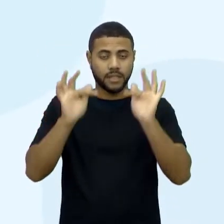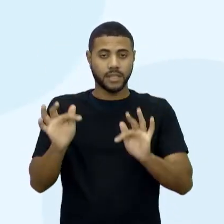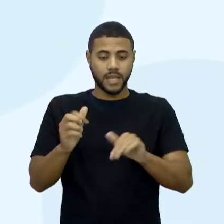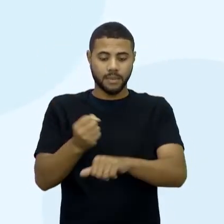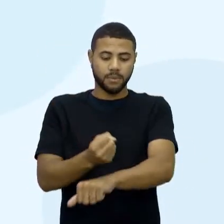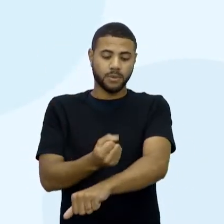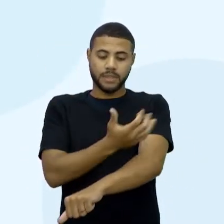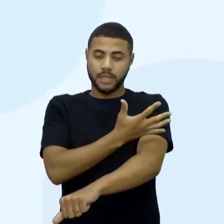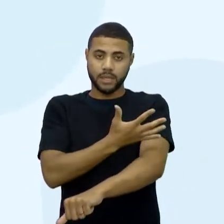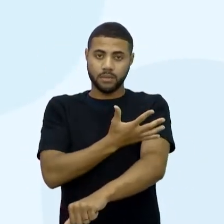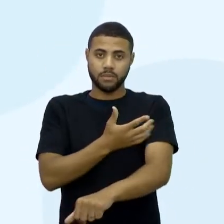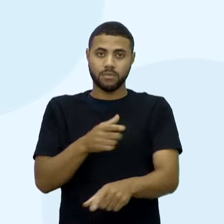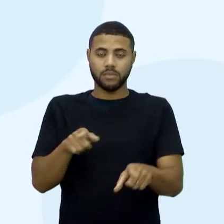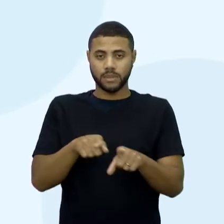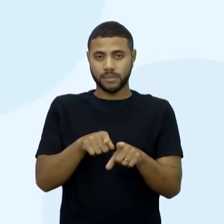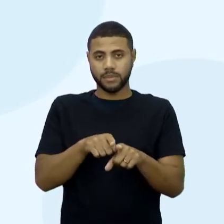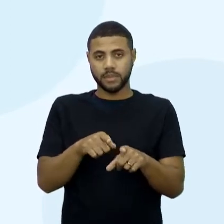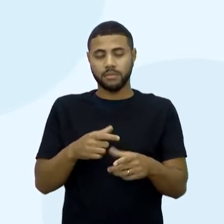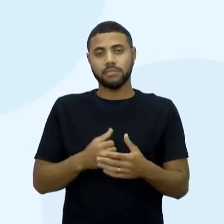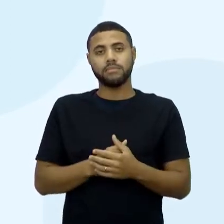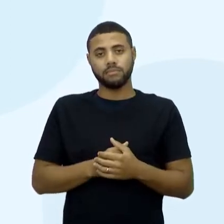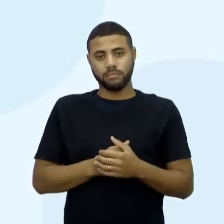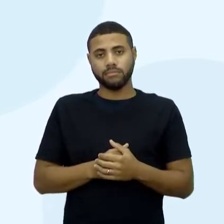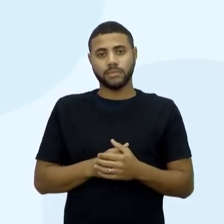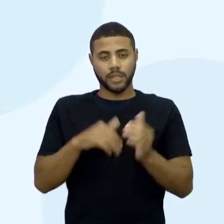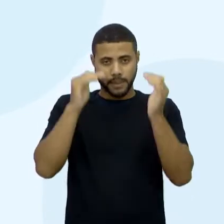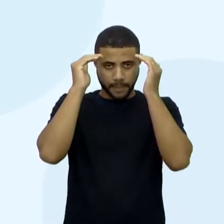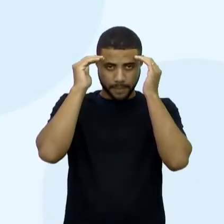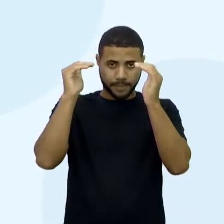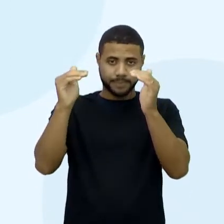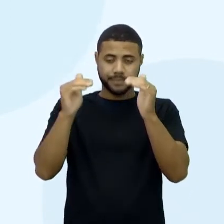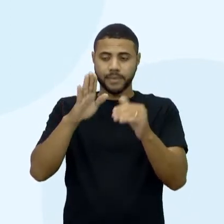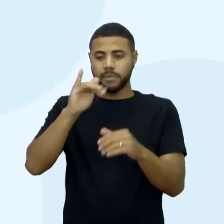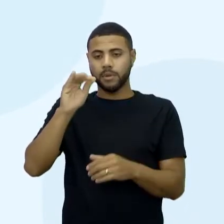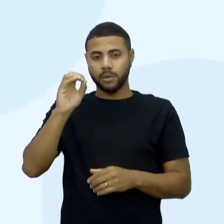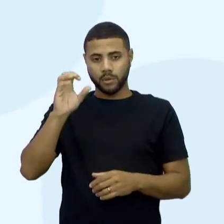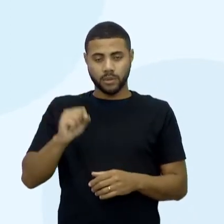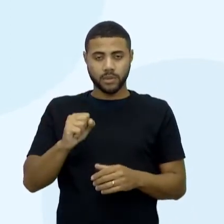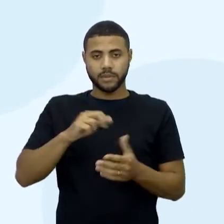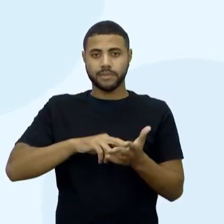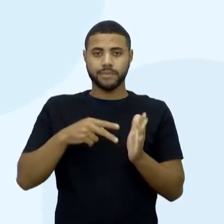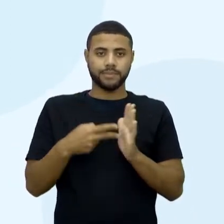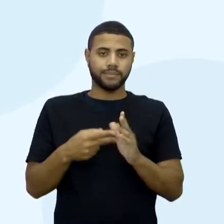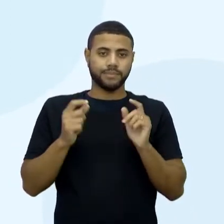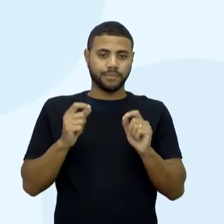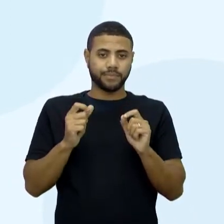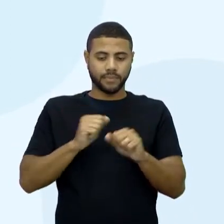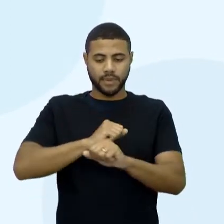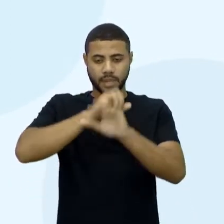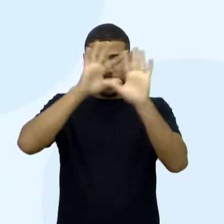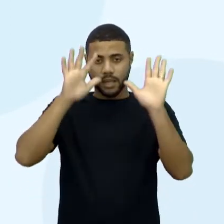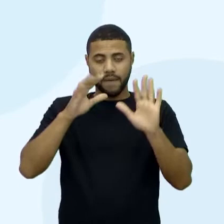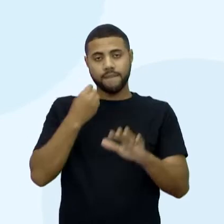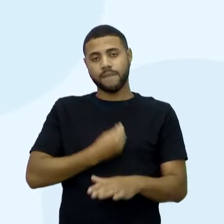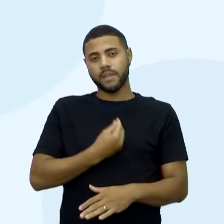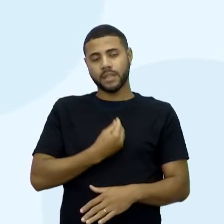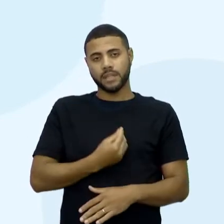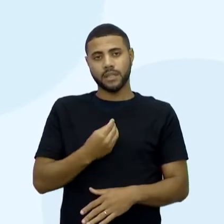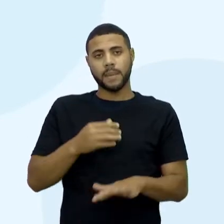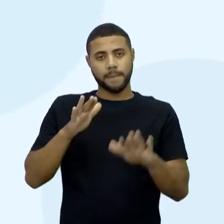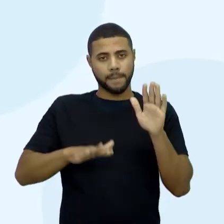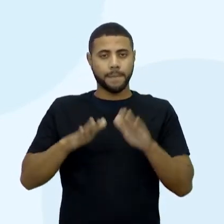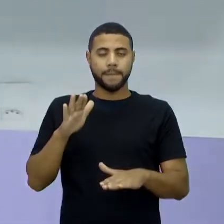e a dignidade. Né? Então, entender a vida como bios é entender que a vida, é claro, depende